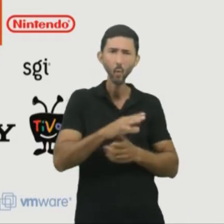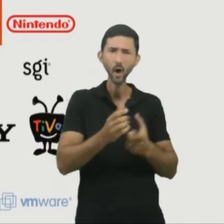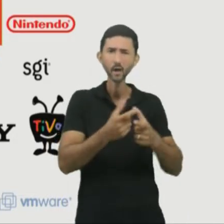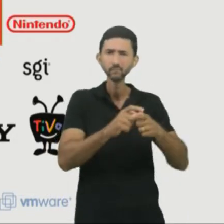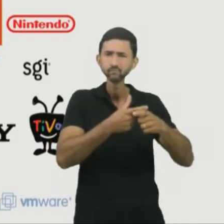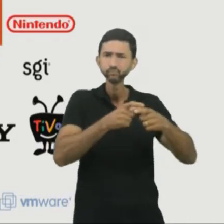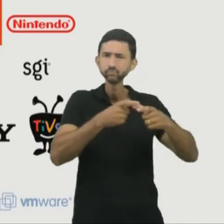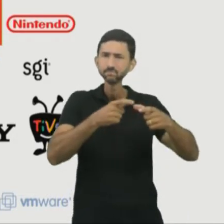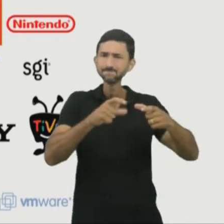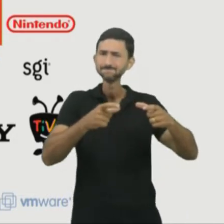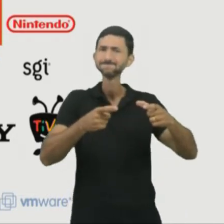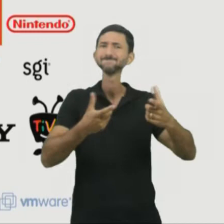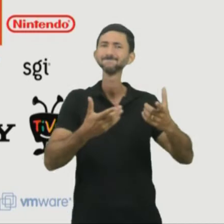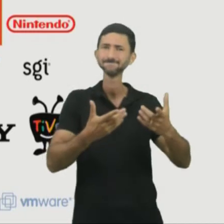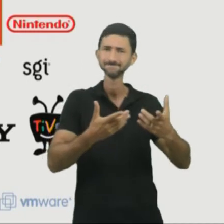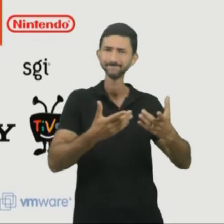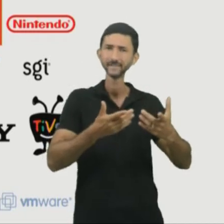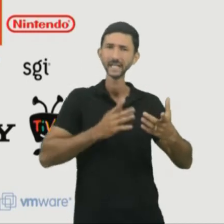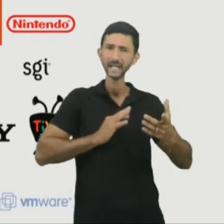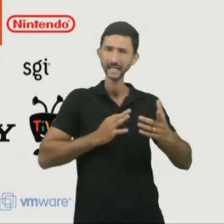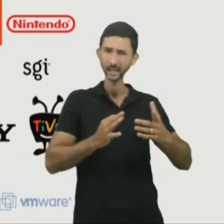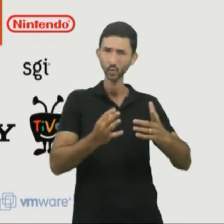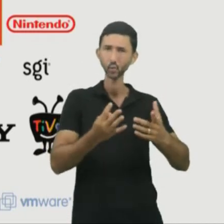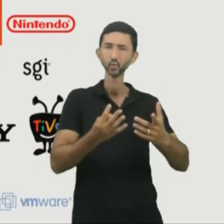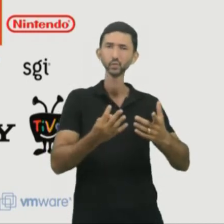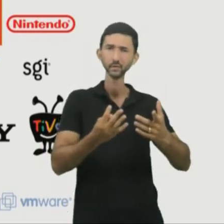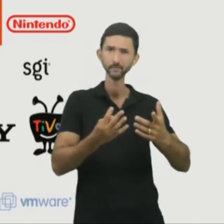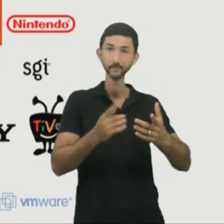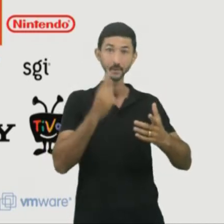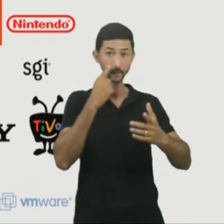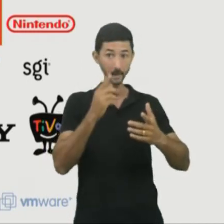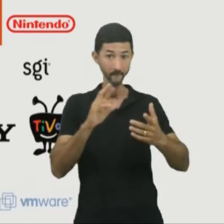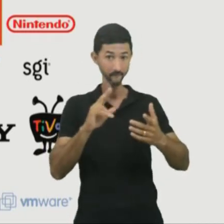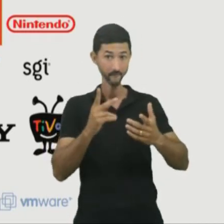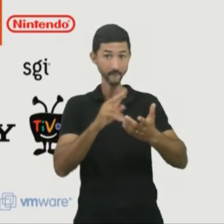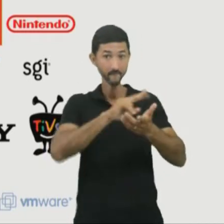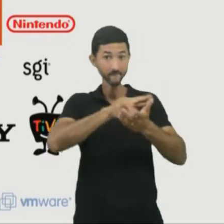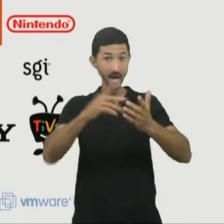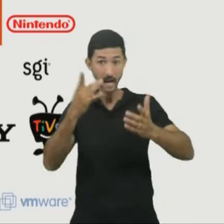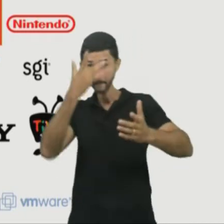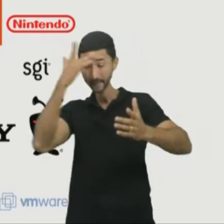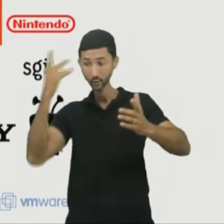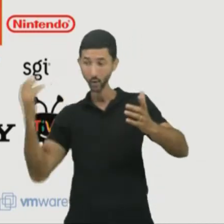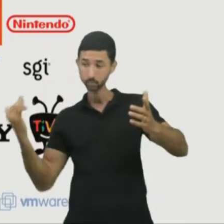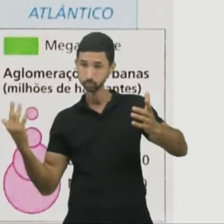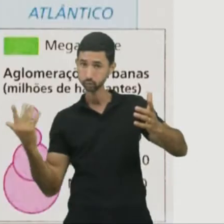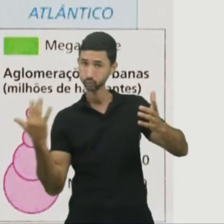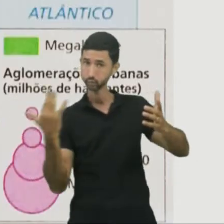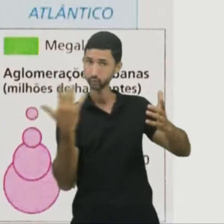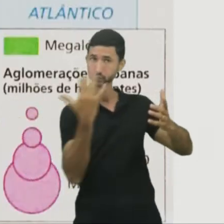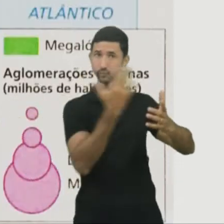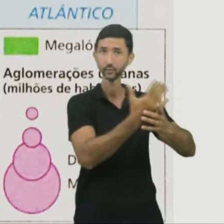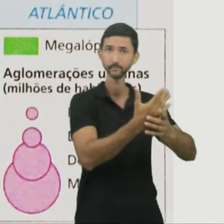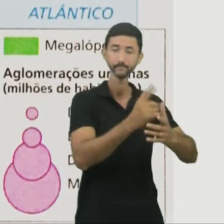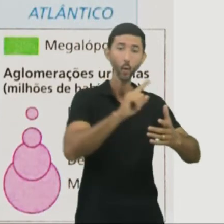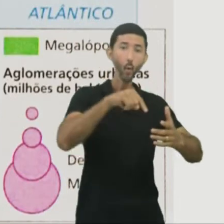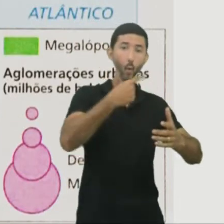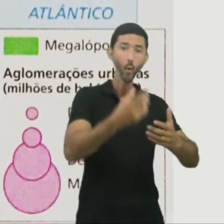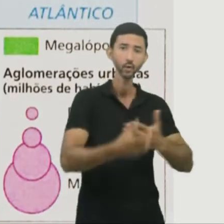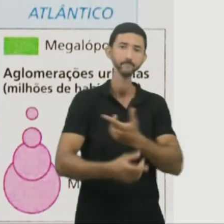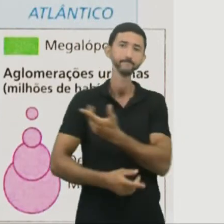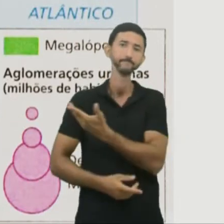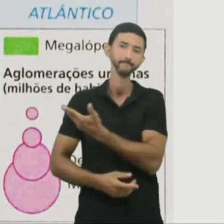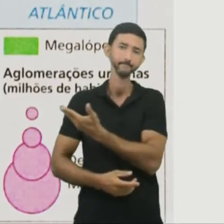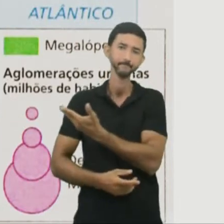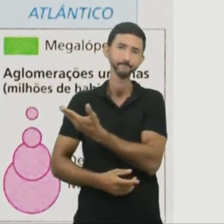grande tecnologia e, claro, que vai atrair também muitas pessoas. Na próxima imagem, no